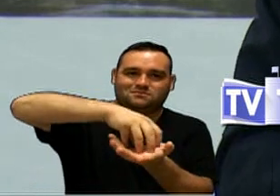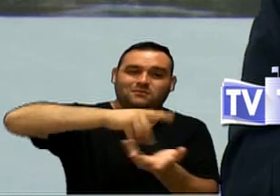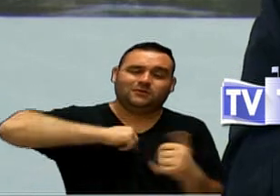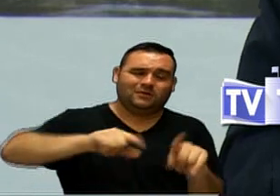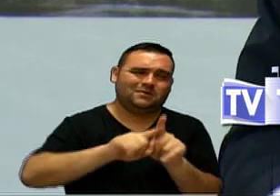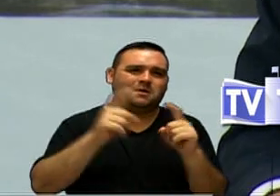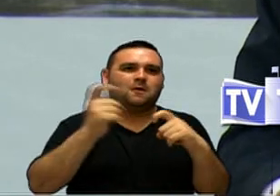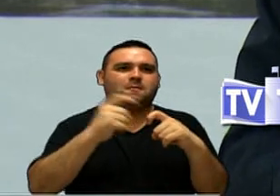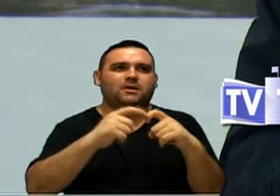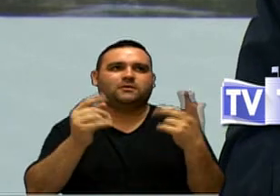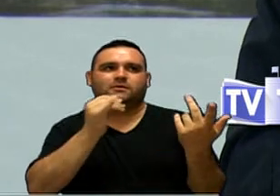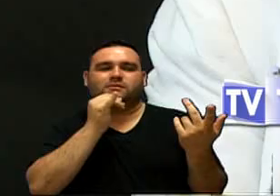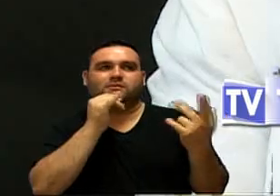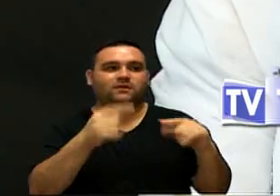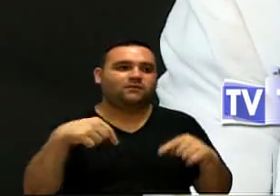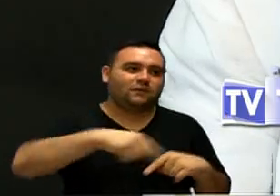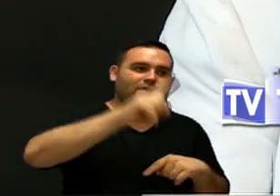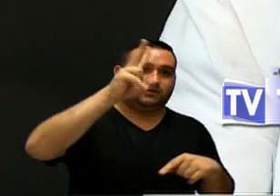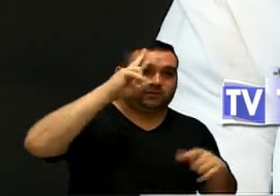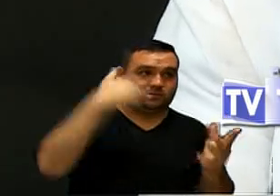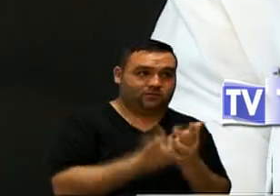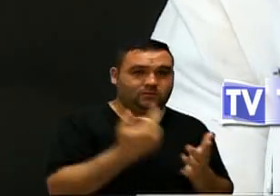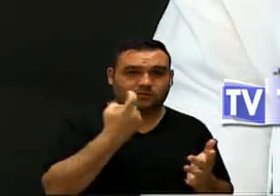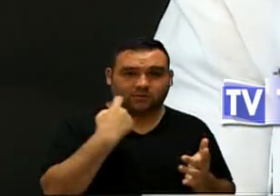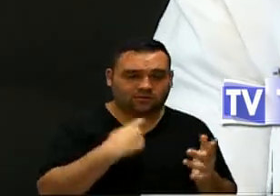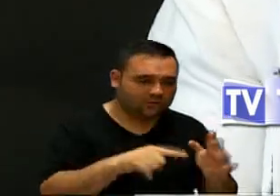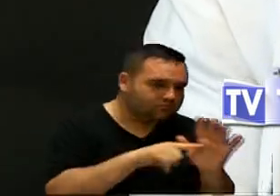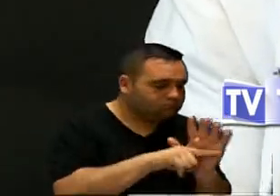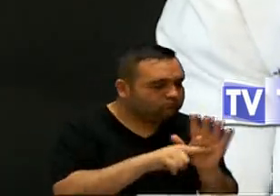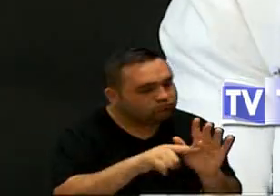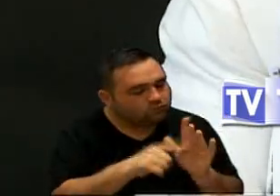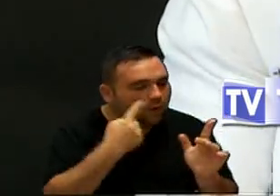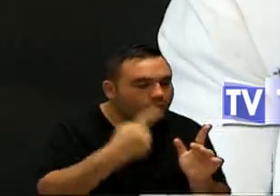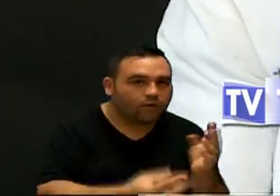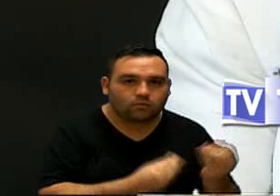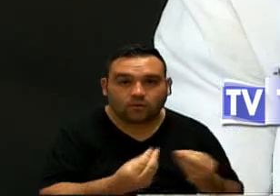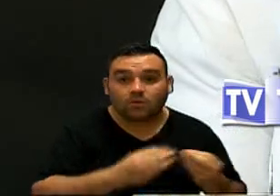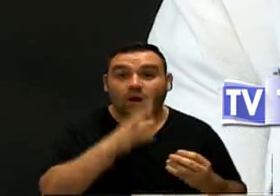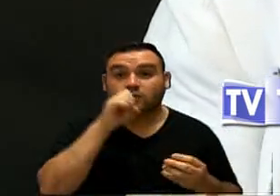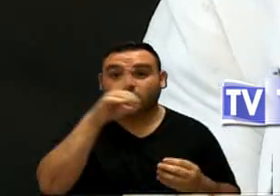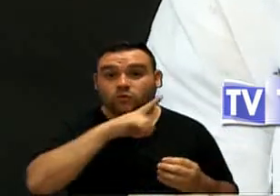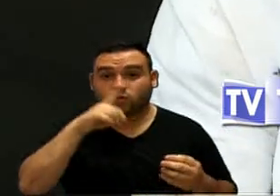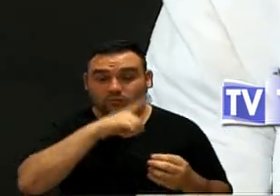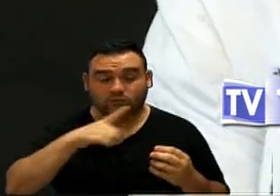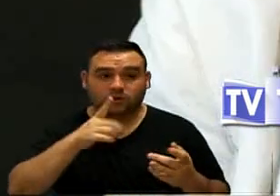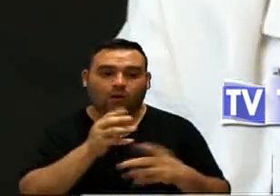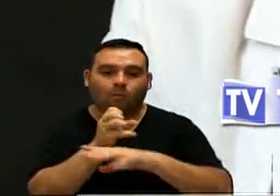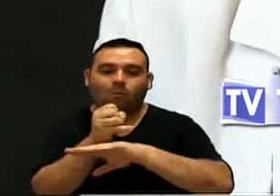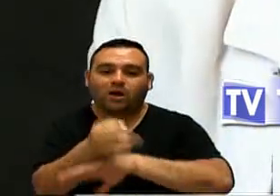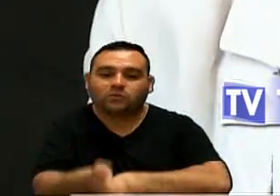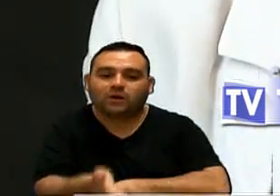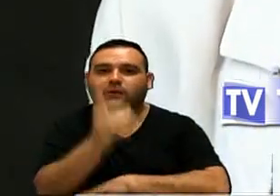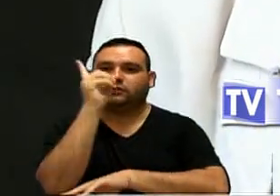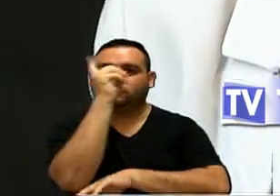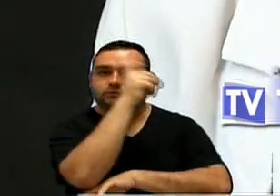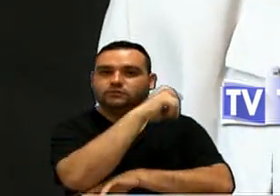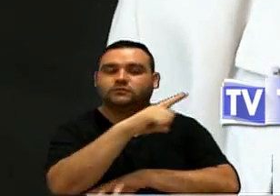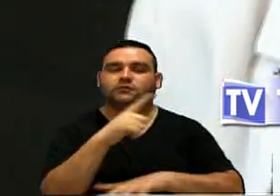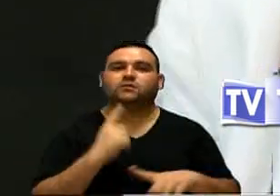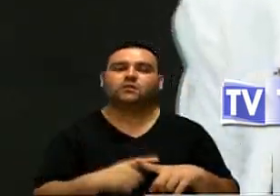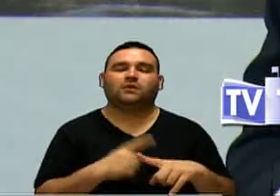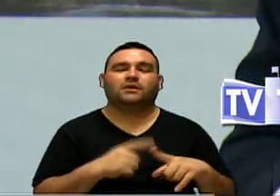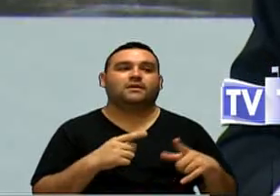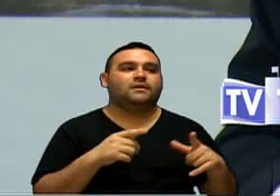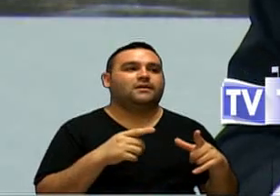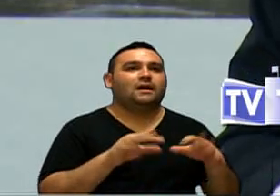dia de segunda a sexta-feira, né. Realmente, nos finais de semana e na madrugada, é difícil. O